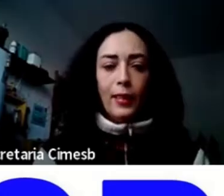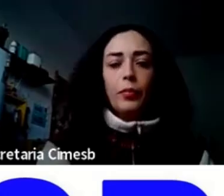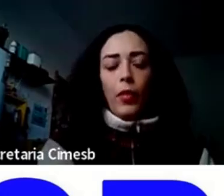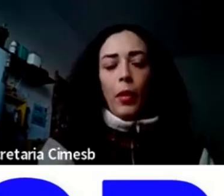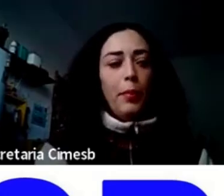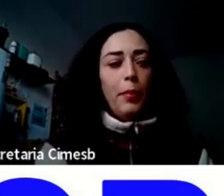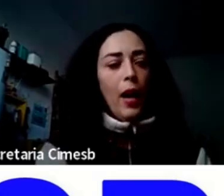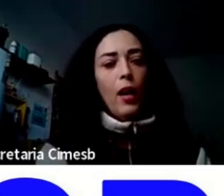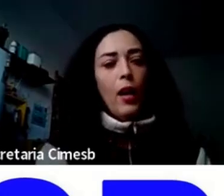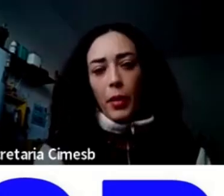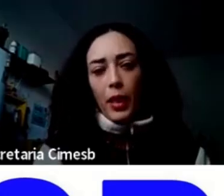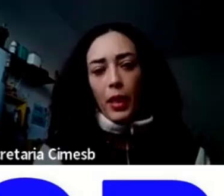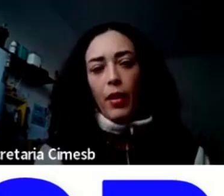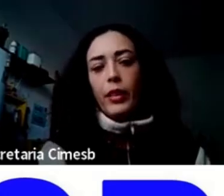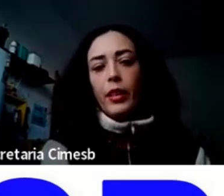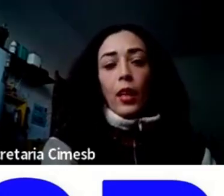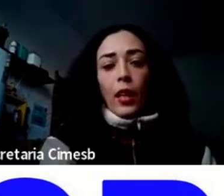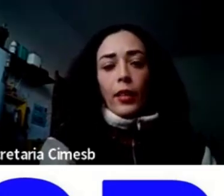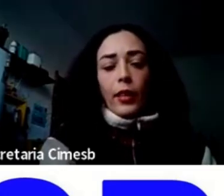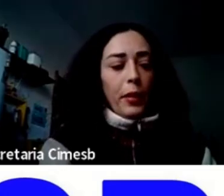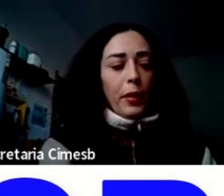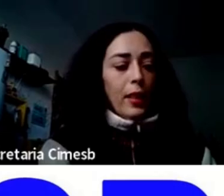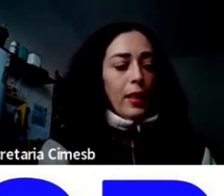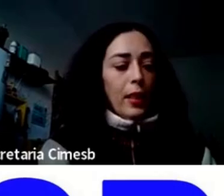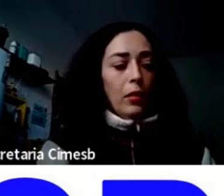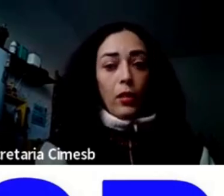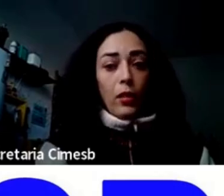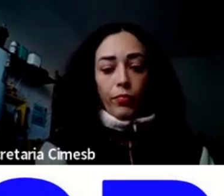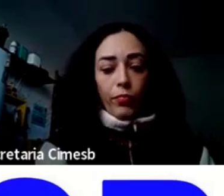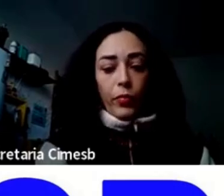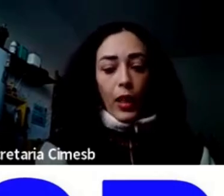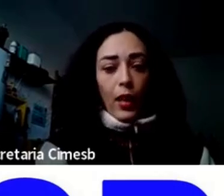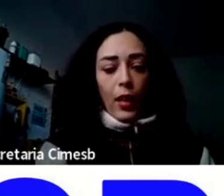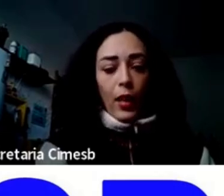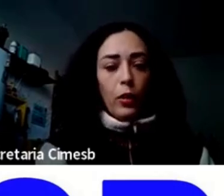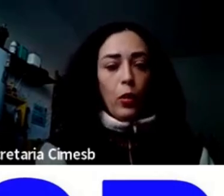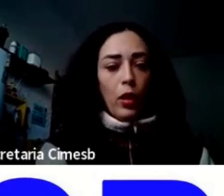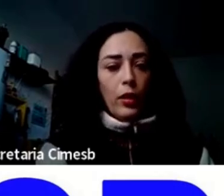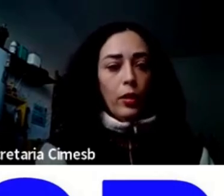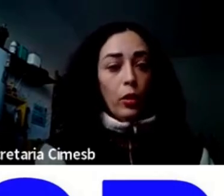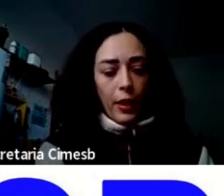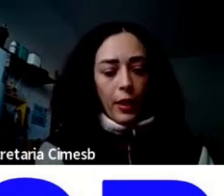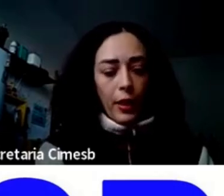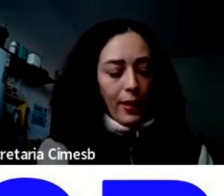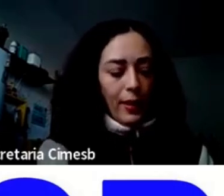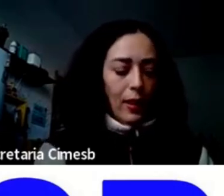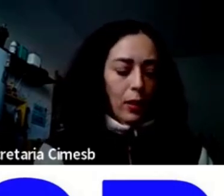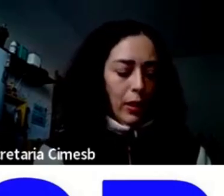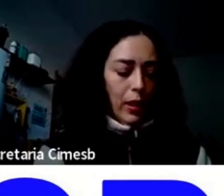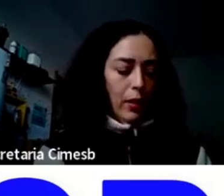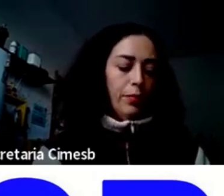pais. Participava, também levava essa informação. Então a escola se tornou cada vez